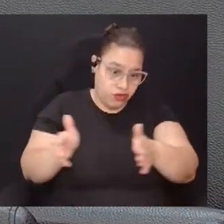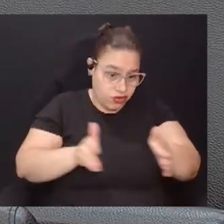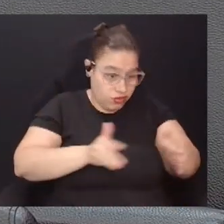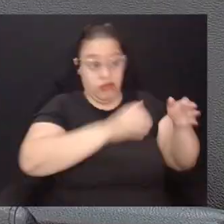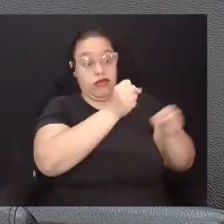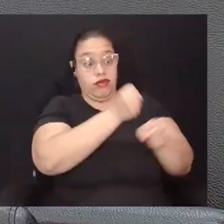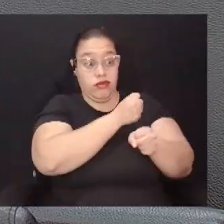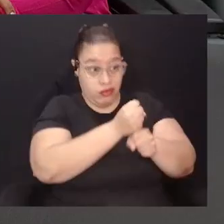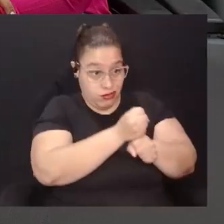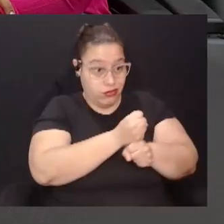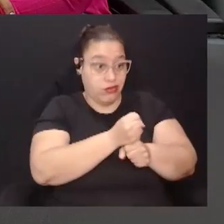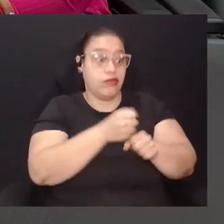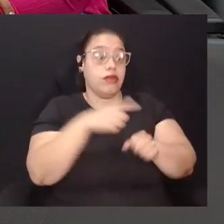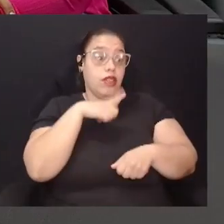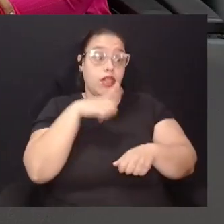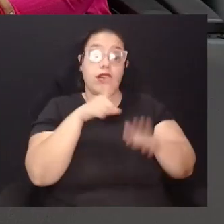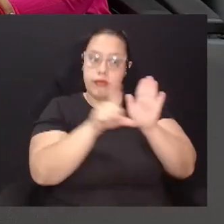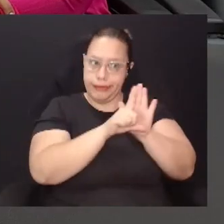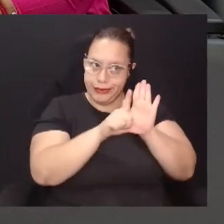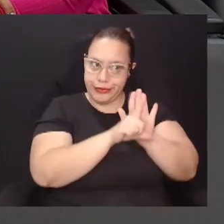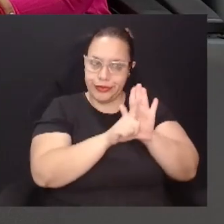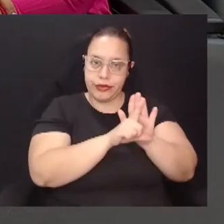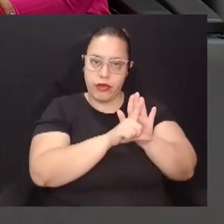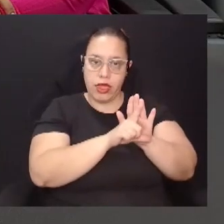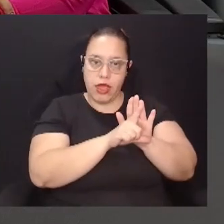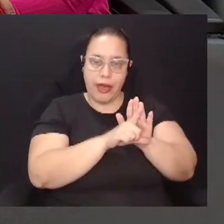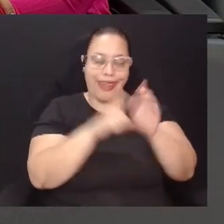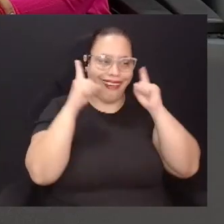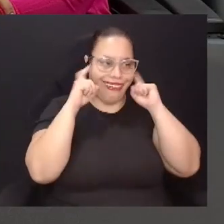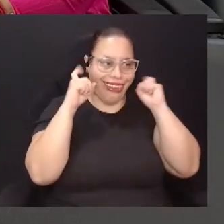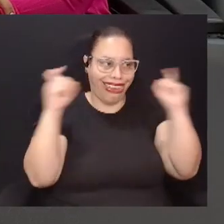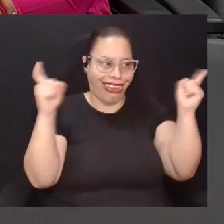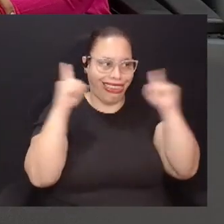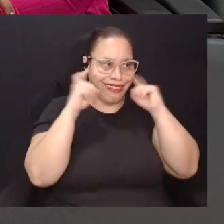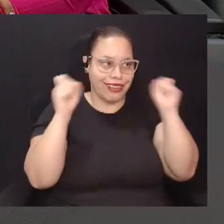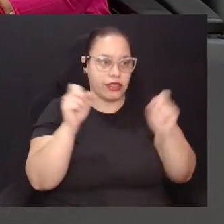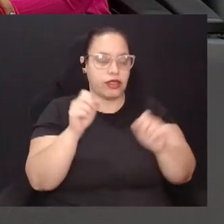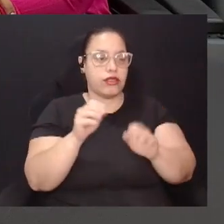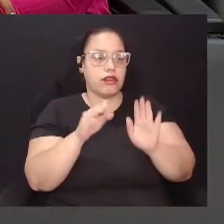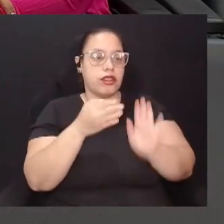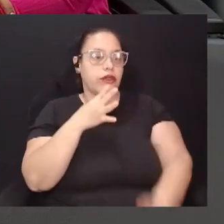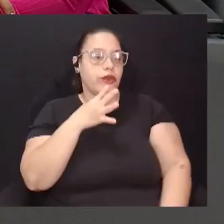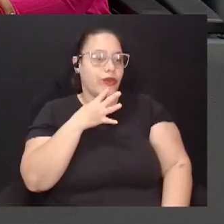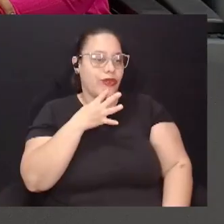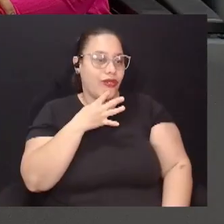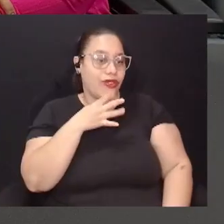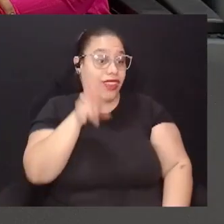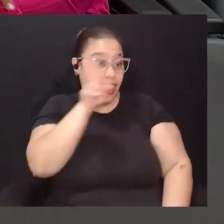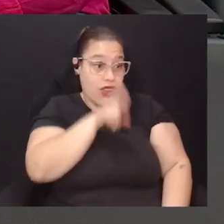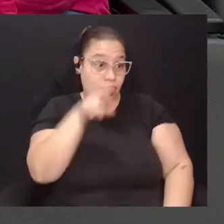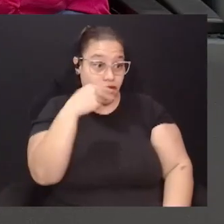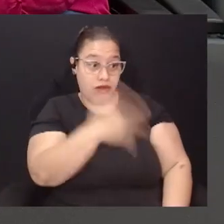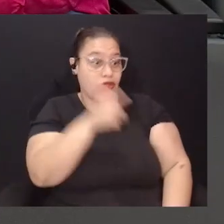processo durante o ano, né? E aí a gente tem algumas legislações, né, que é a lei da perturbação, né, conhecida como a lei do pancadão, que muitas vezes as pessoas